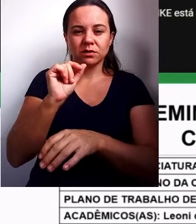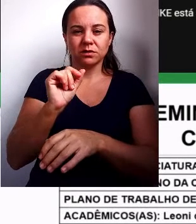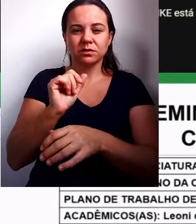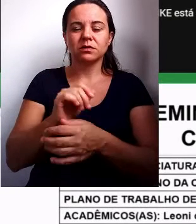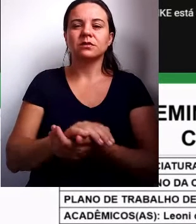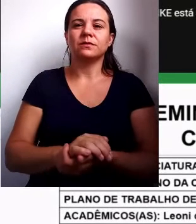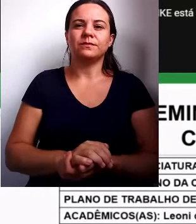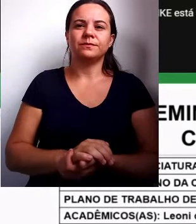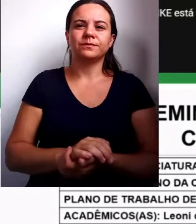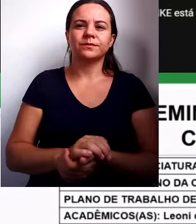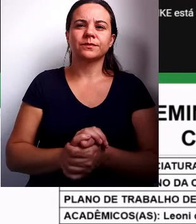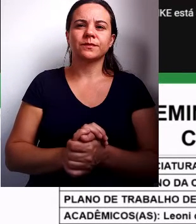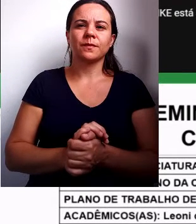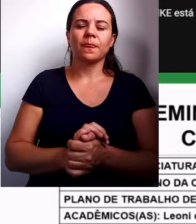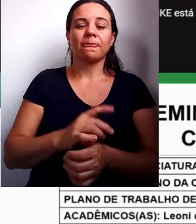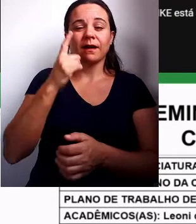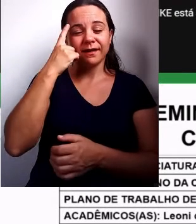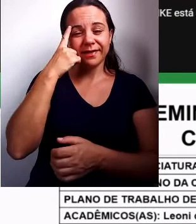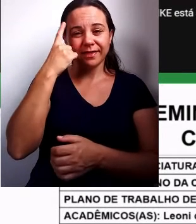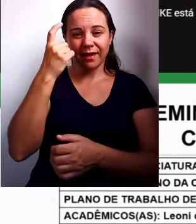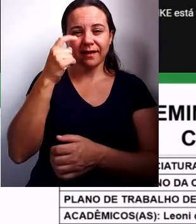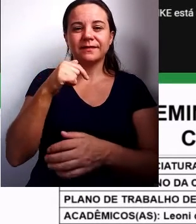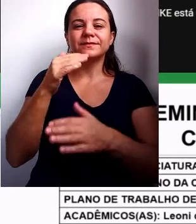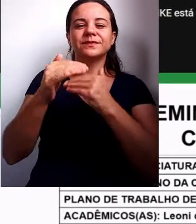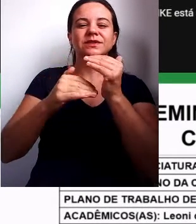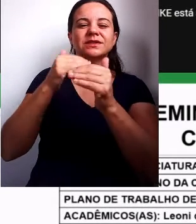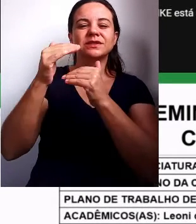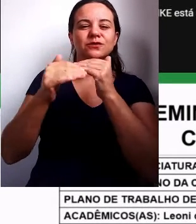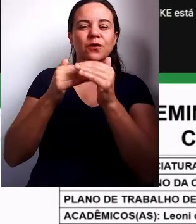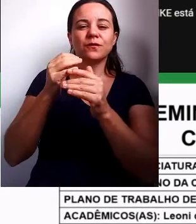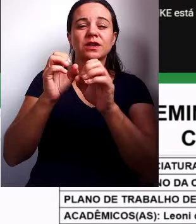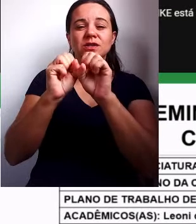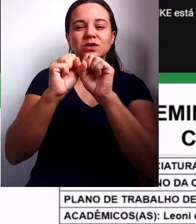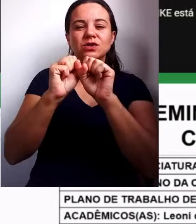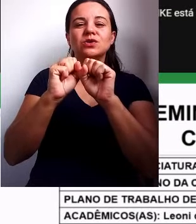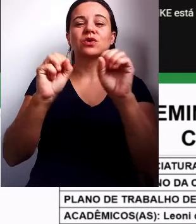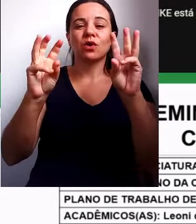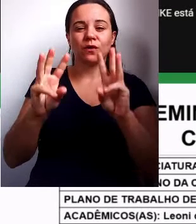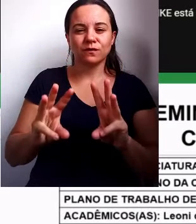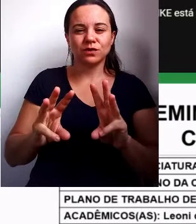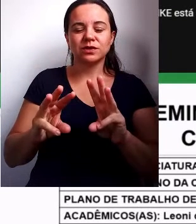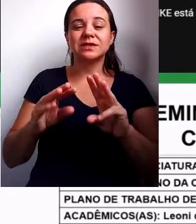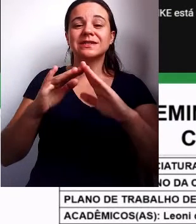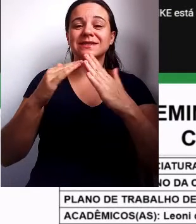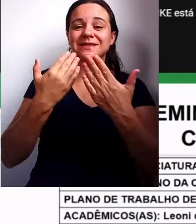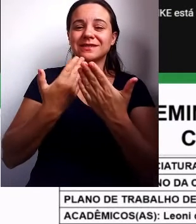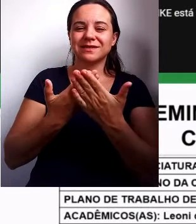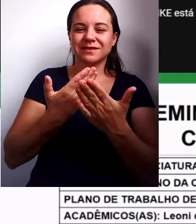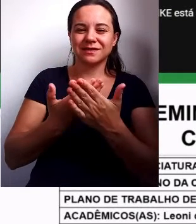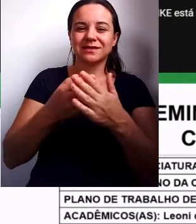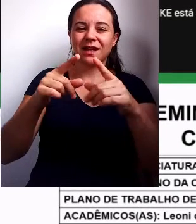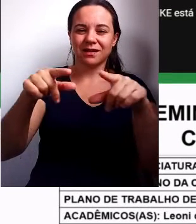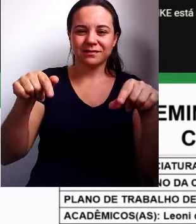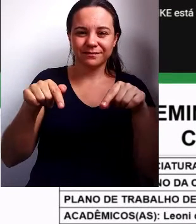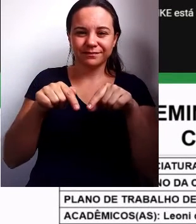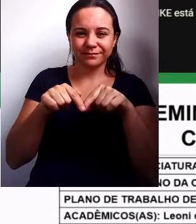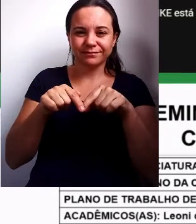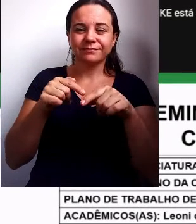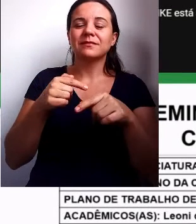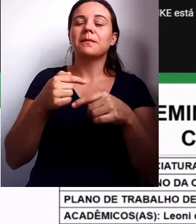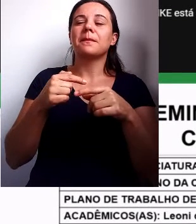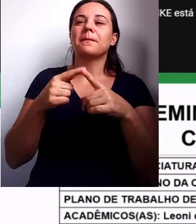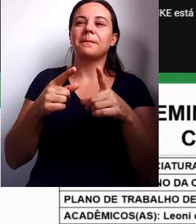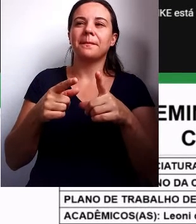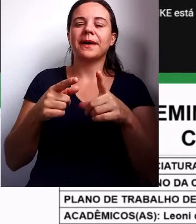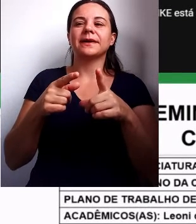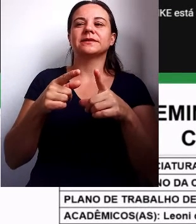foi escolhido. Tá? A ideia era desenvolver esse software, esse aplicativo em sala de aula, mas por causa da pandemia, então,